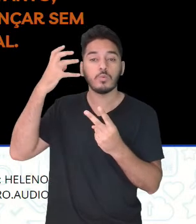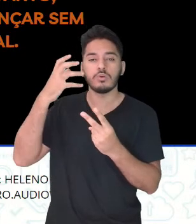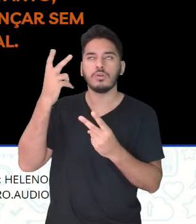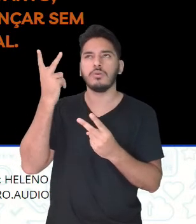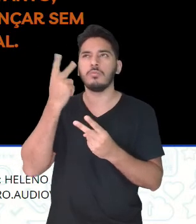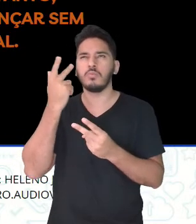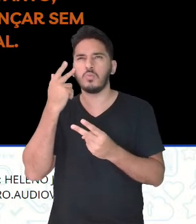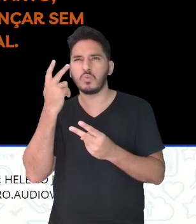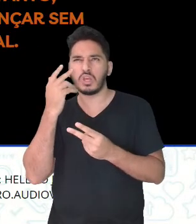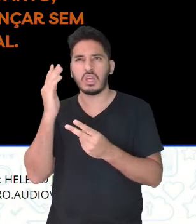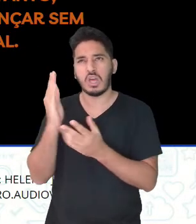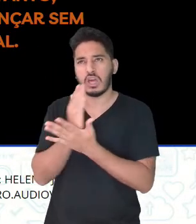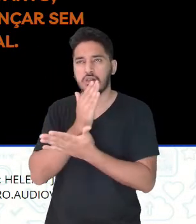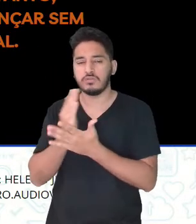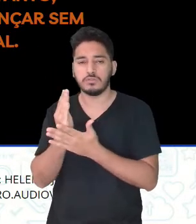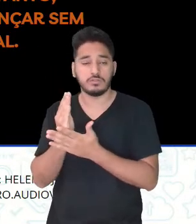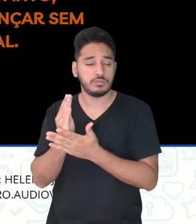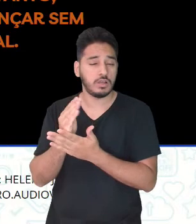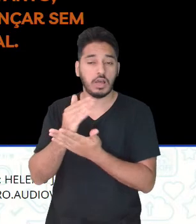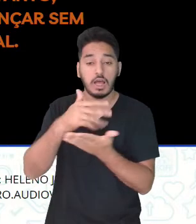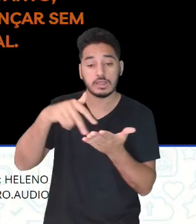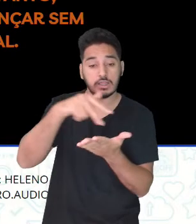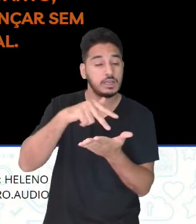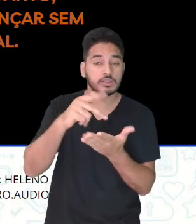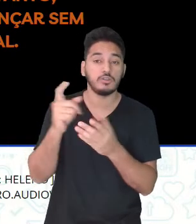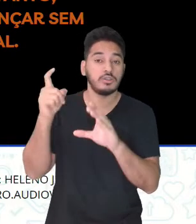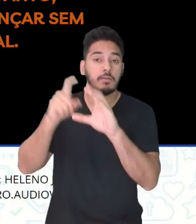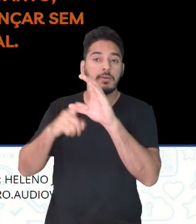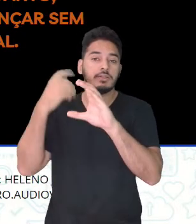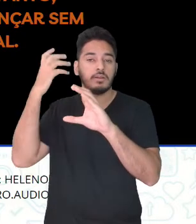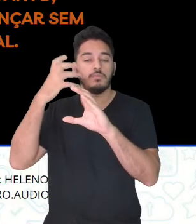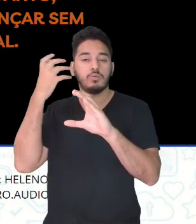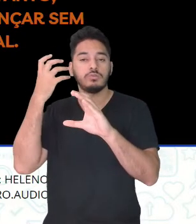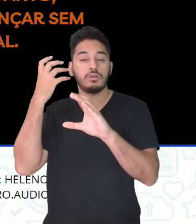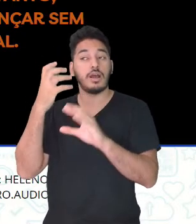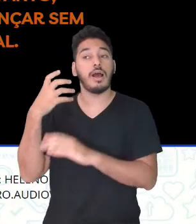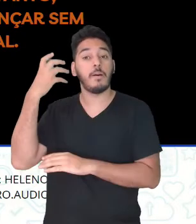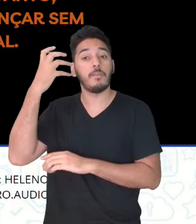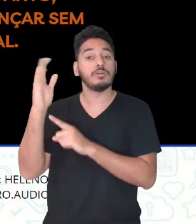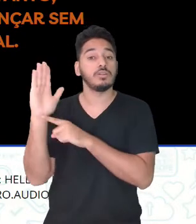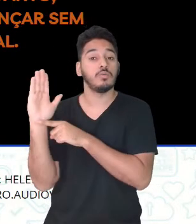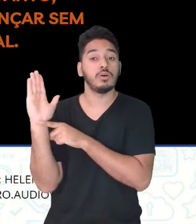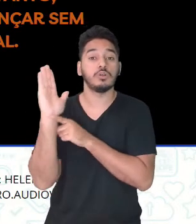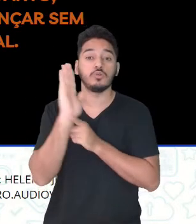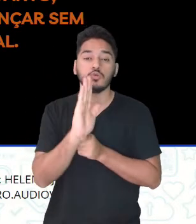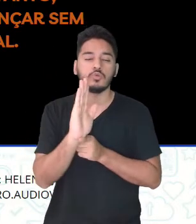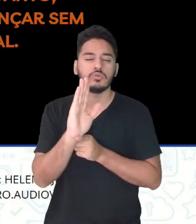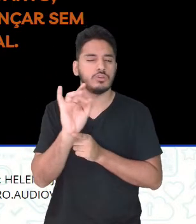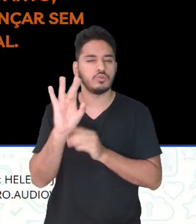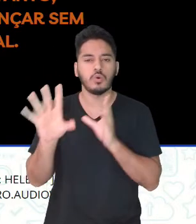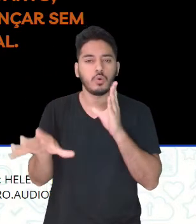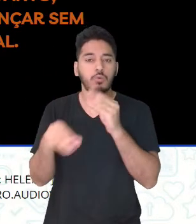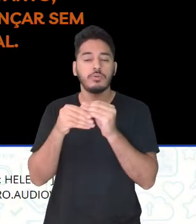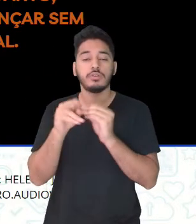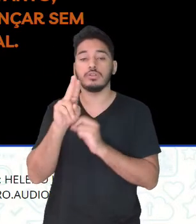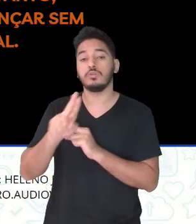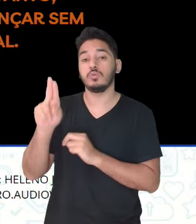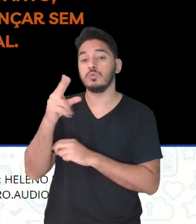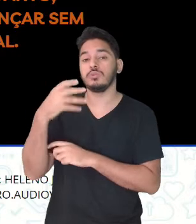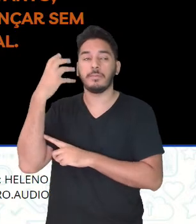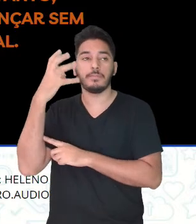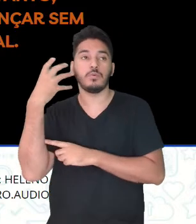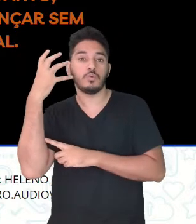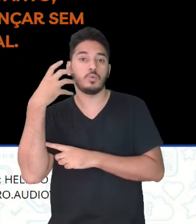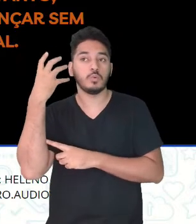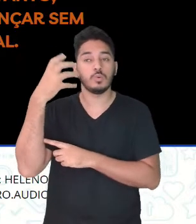geralmente? Porque a dança ela não depende da música. A música ela é um auxílio, ela é um complemento. A gente utiliza a